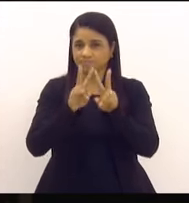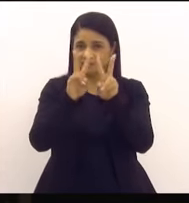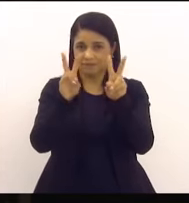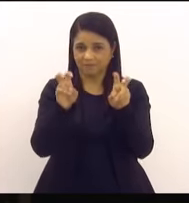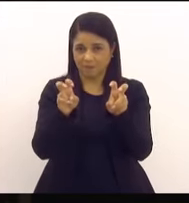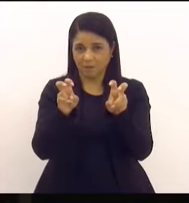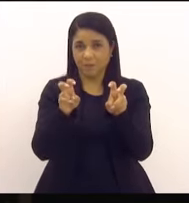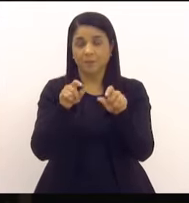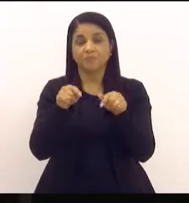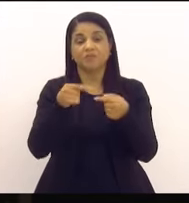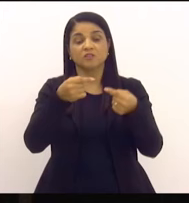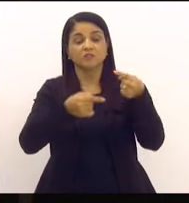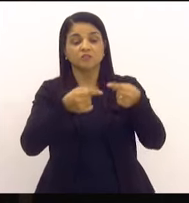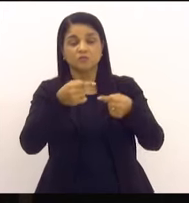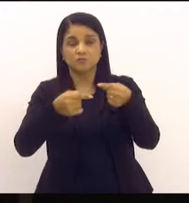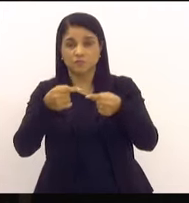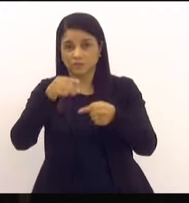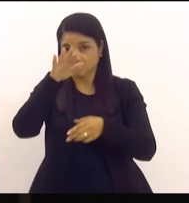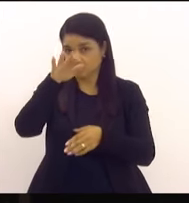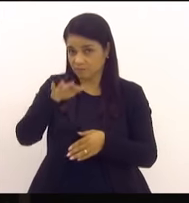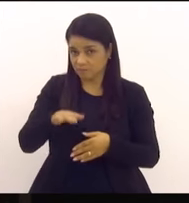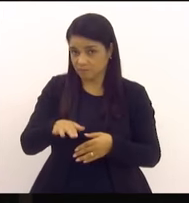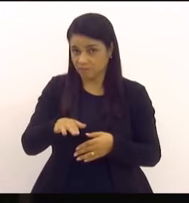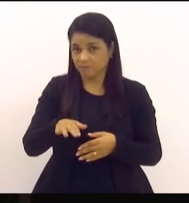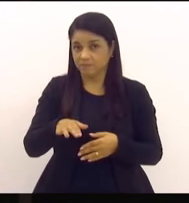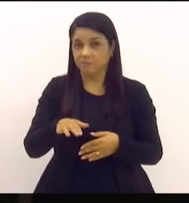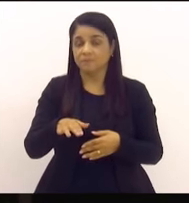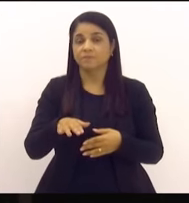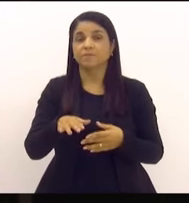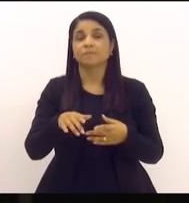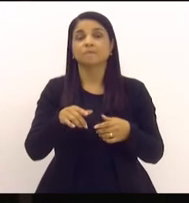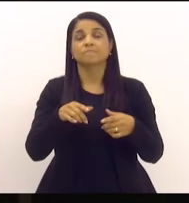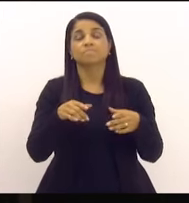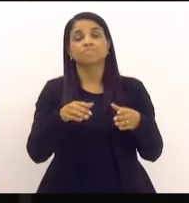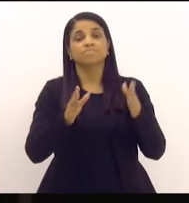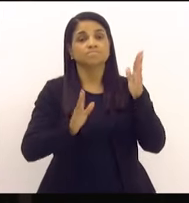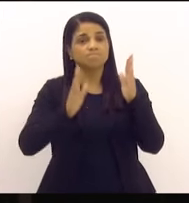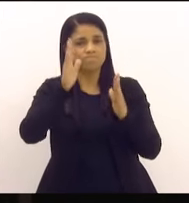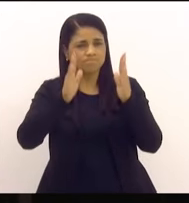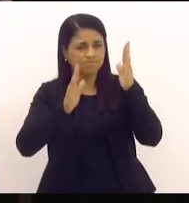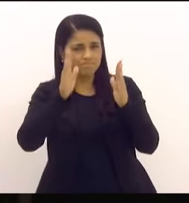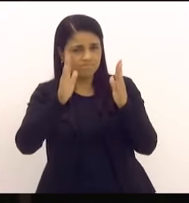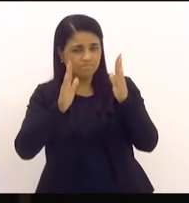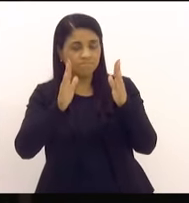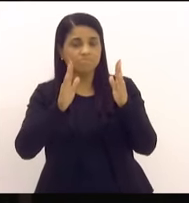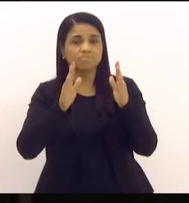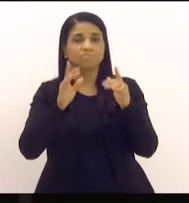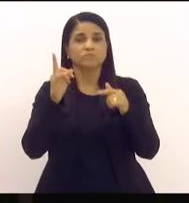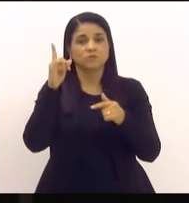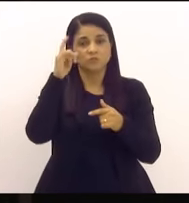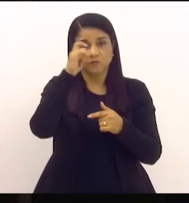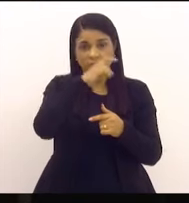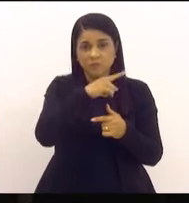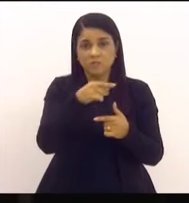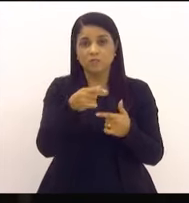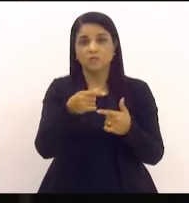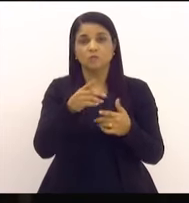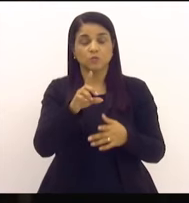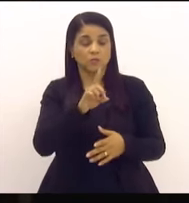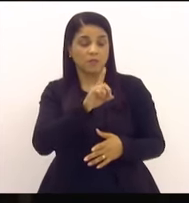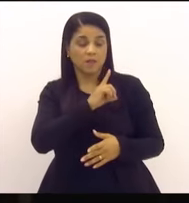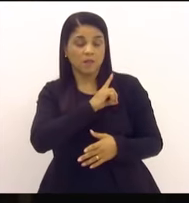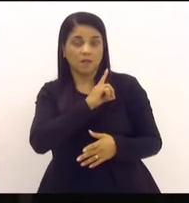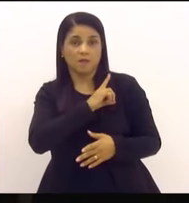fazer com que essa discussão, que veio para atender uma conjuntura momentânea, até porque o delegado a ser